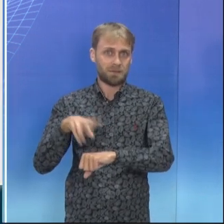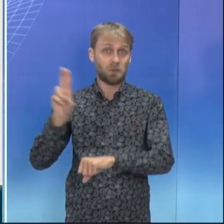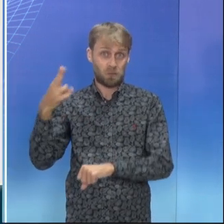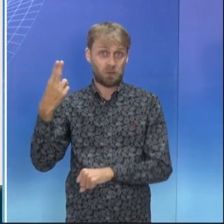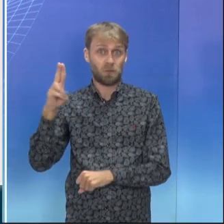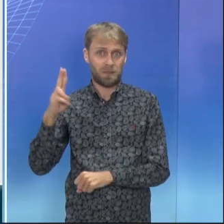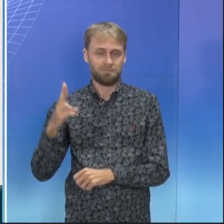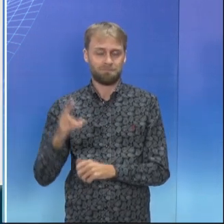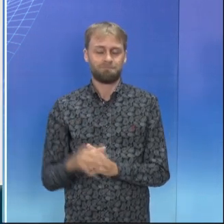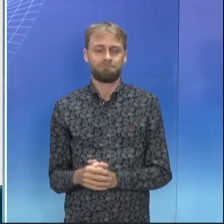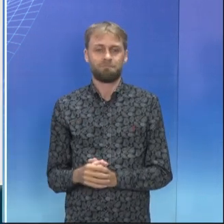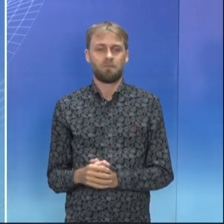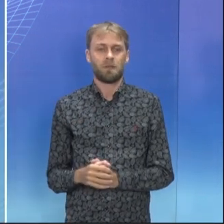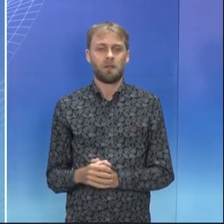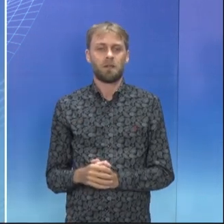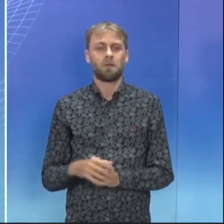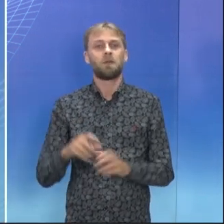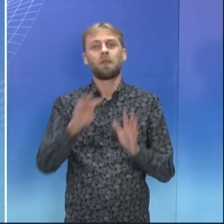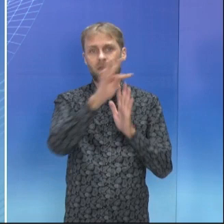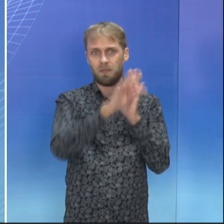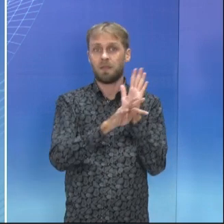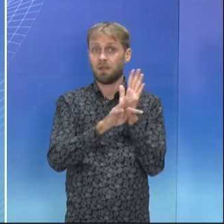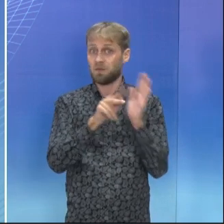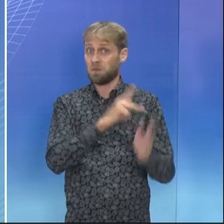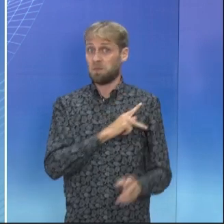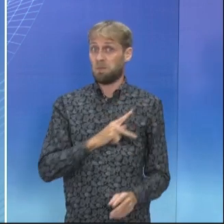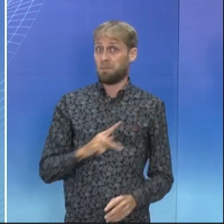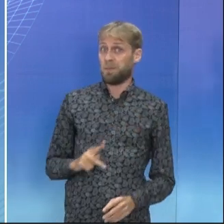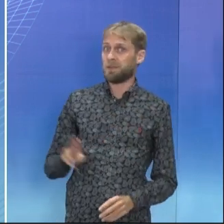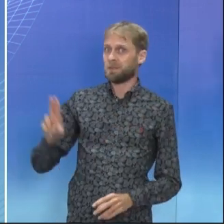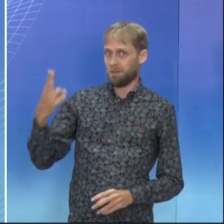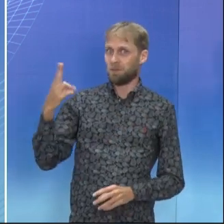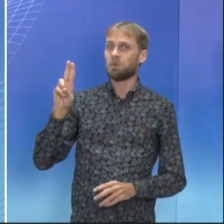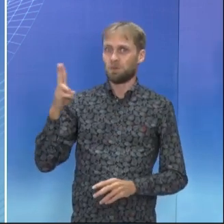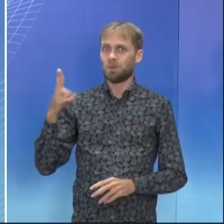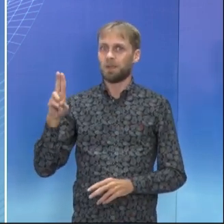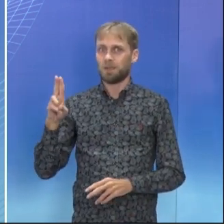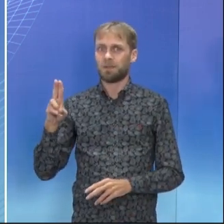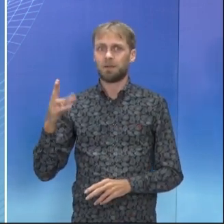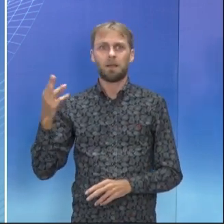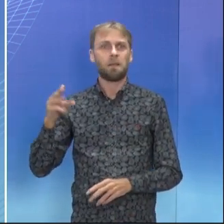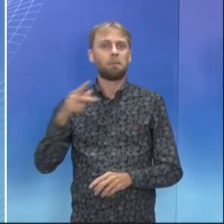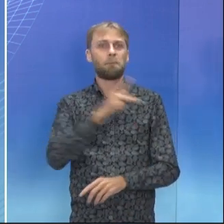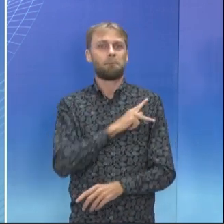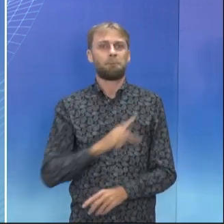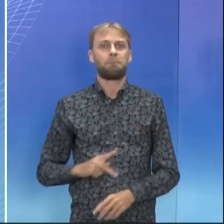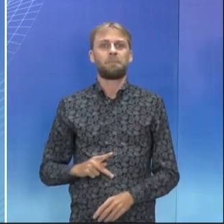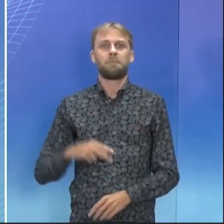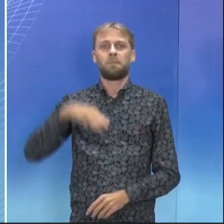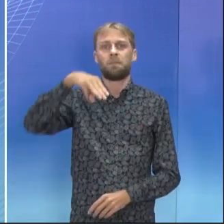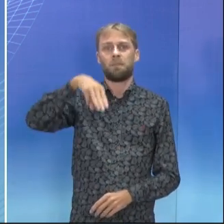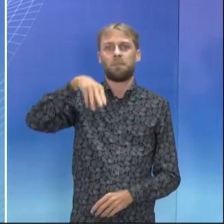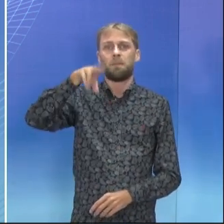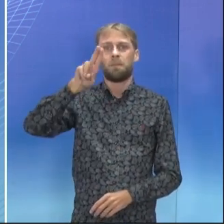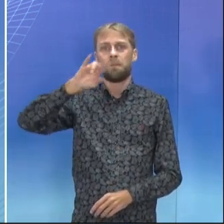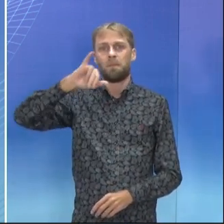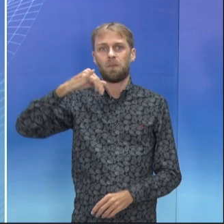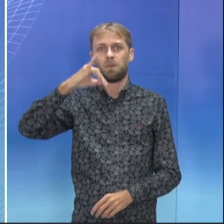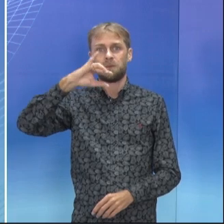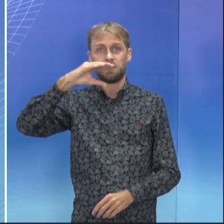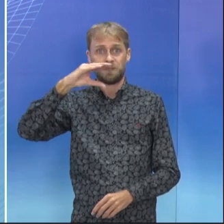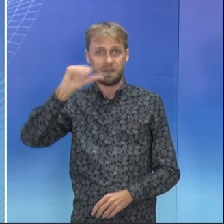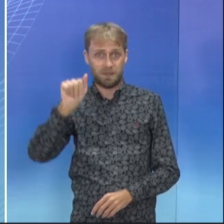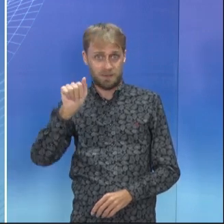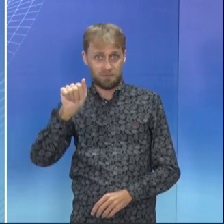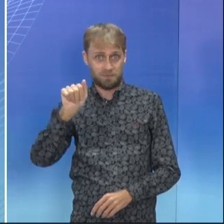dá para a gente perceber que o texto é dirigido a um presidente do Uruguai, o então presidente Mujica. Então,